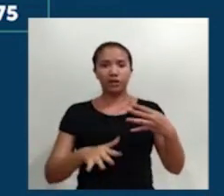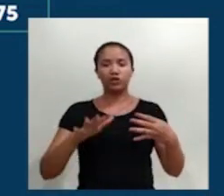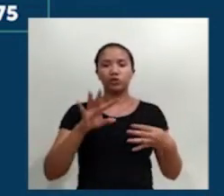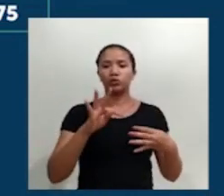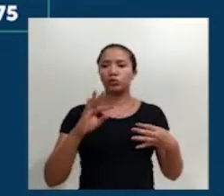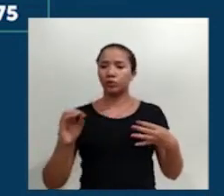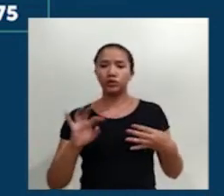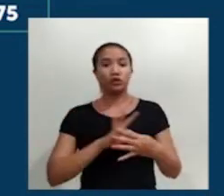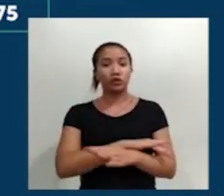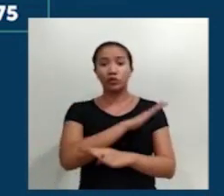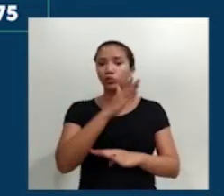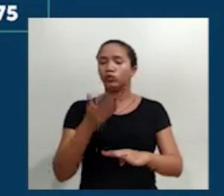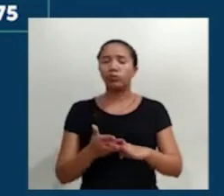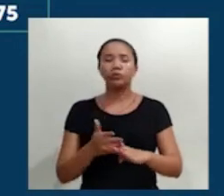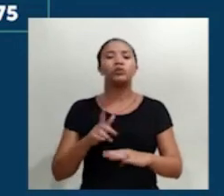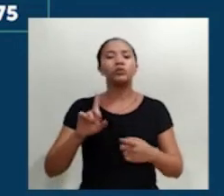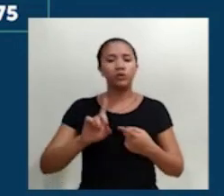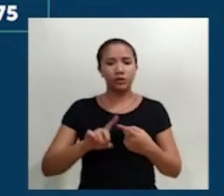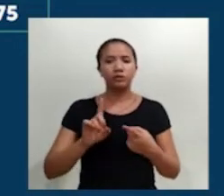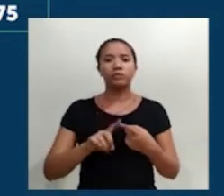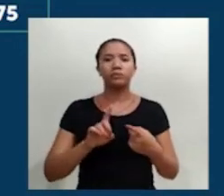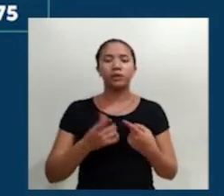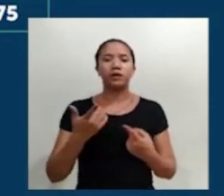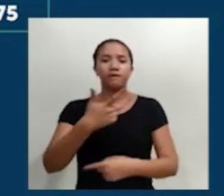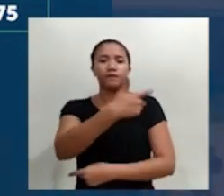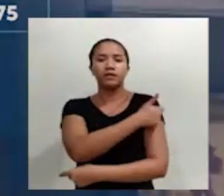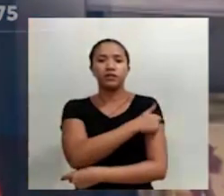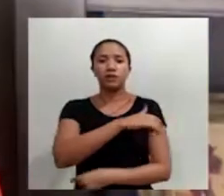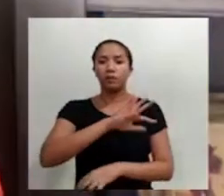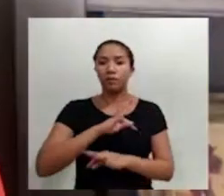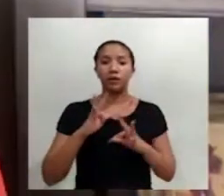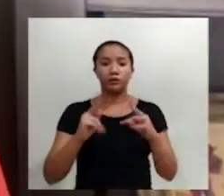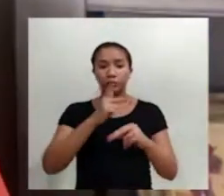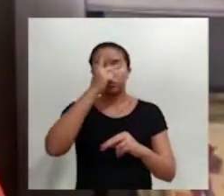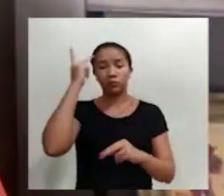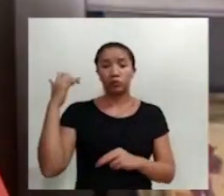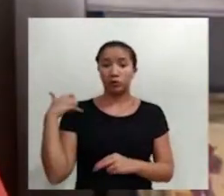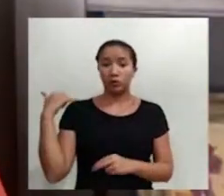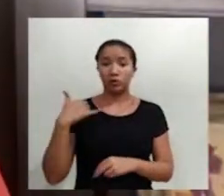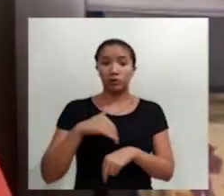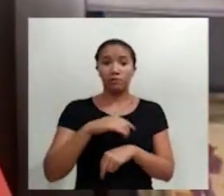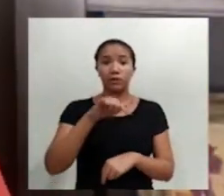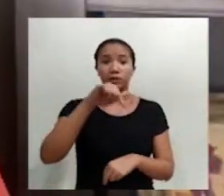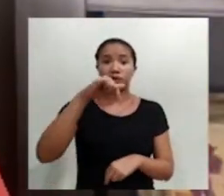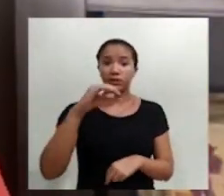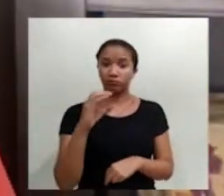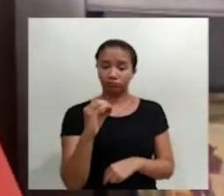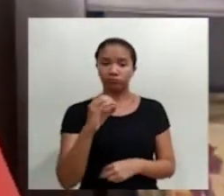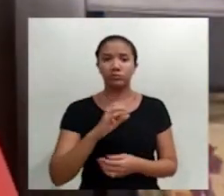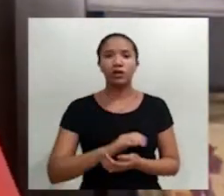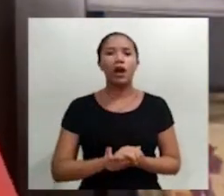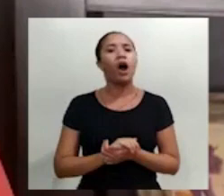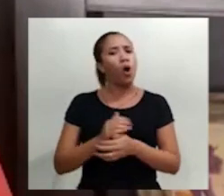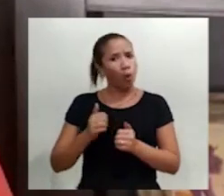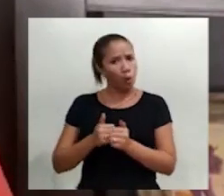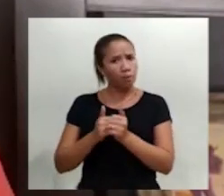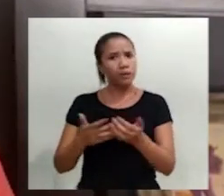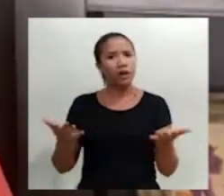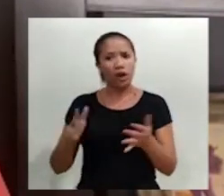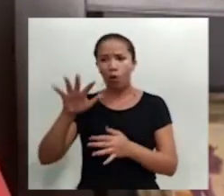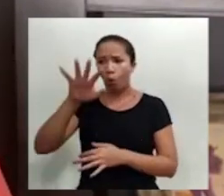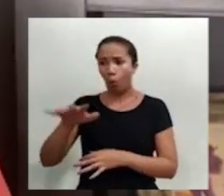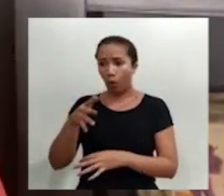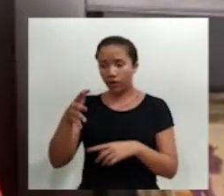de Castanhal, todas estas também garantindo vacinação para todos com mais de 70 anos de idade. Vá acompanhando